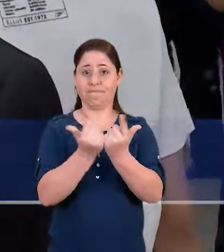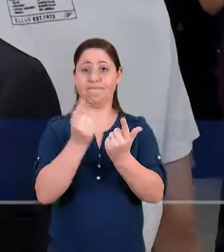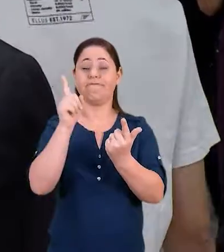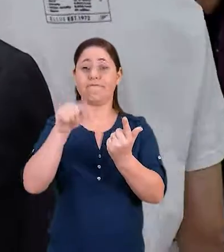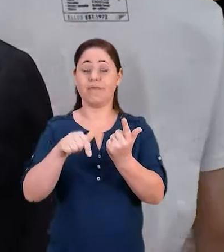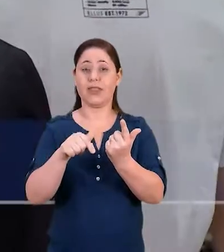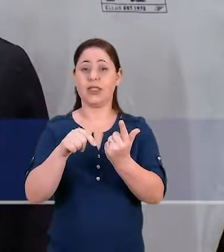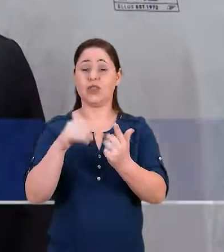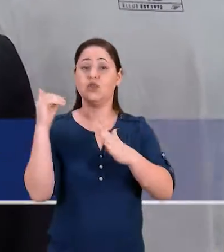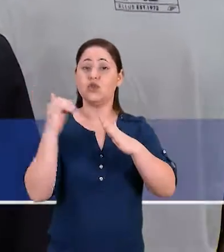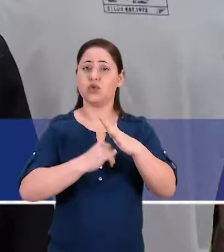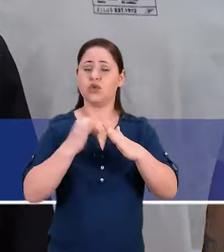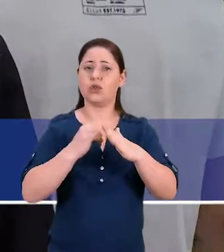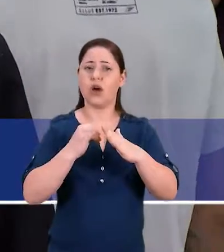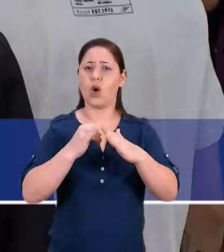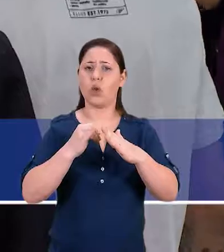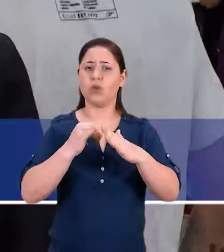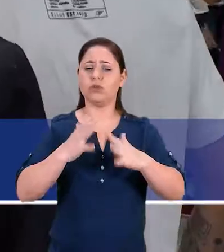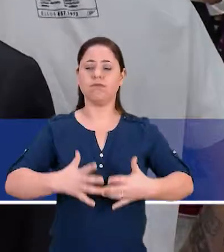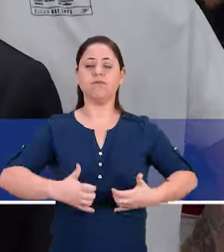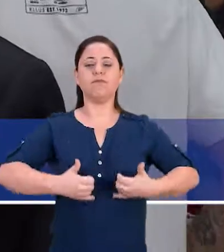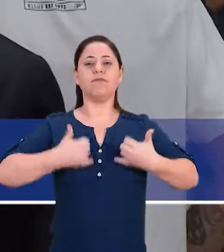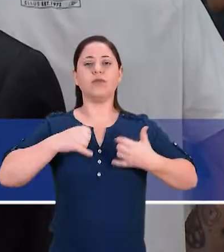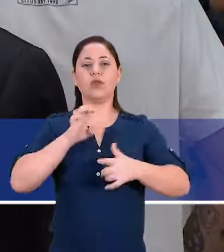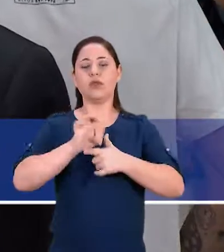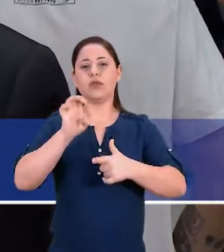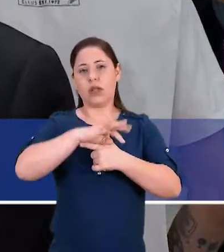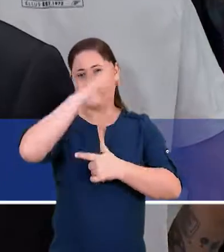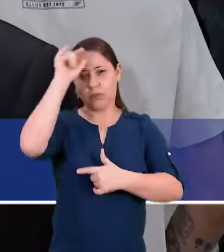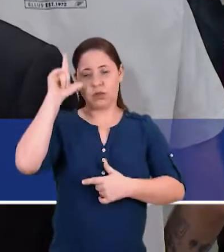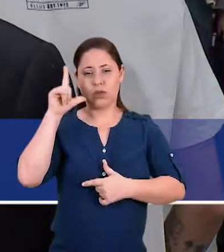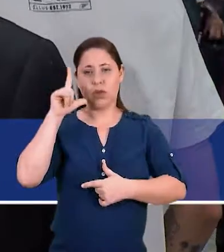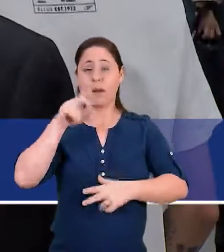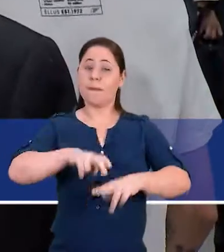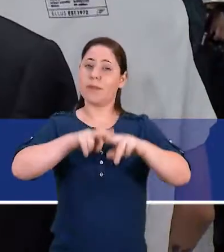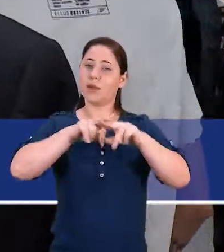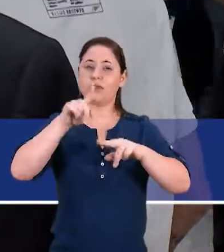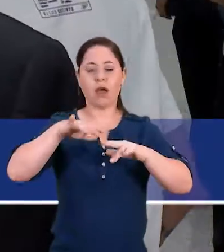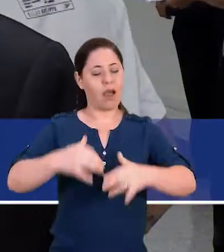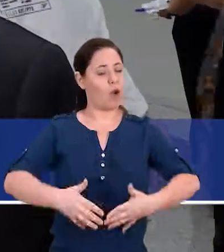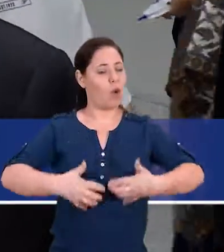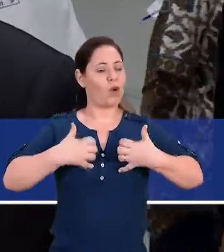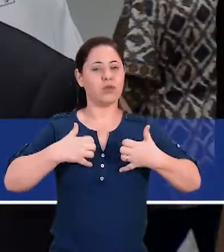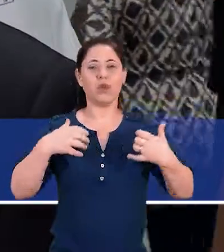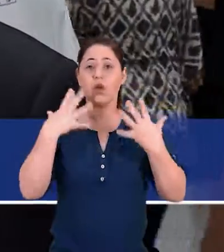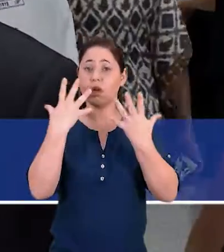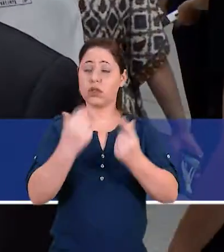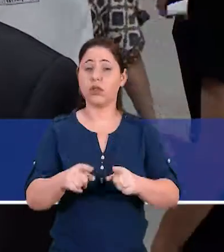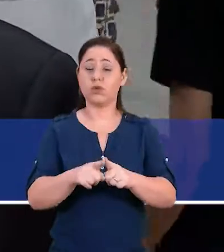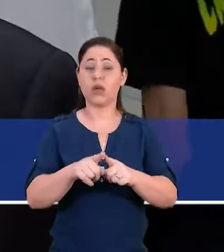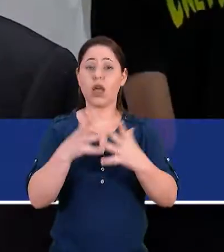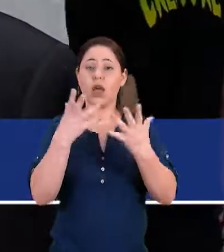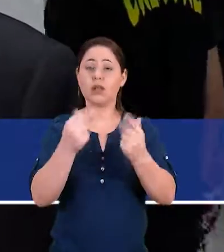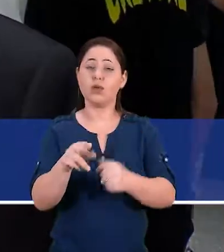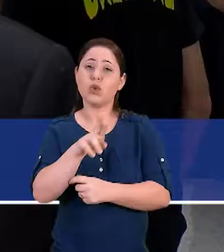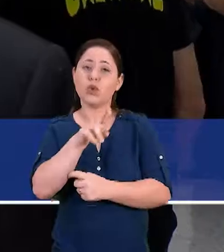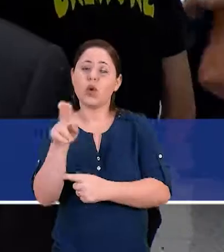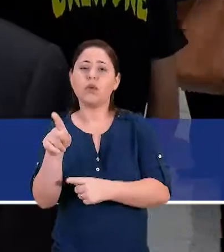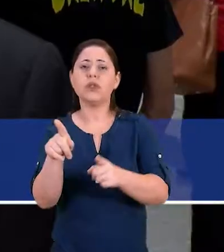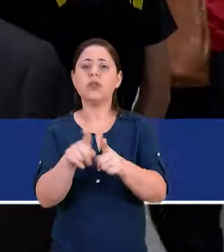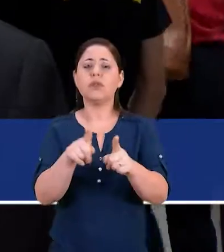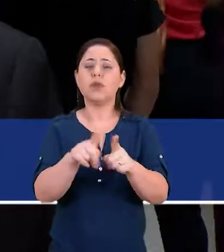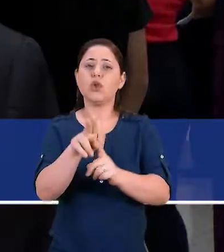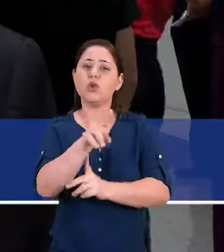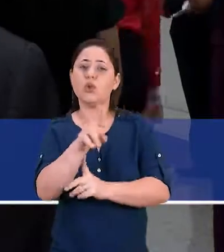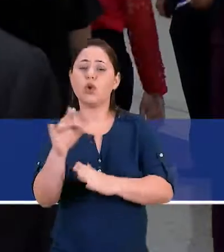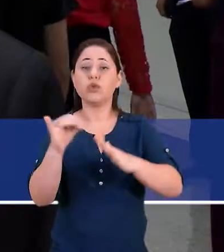Assembleia Legislativa, uma instituição que orgulha o estado de Mato Grosso do Sul e, portanto, para mim é um orgulho receber, porque eu recebo em meu